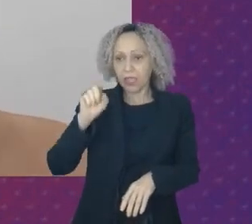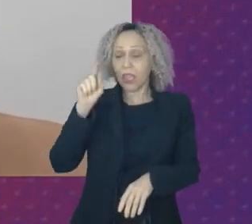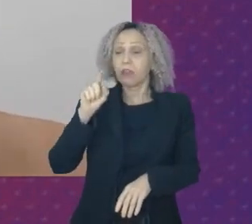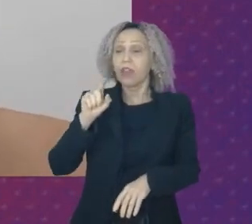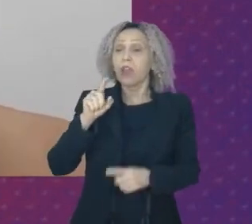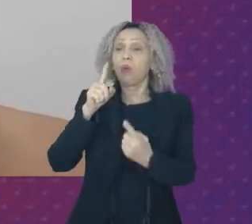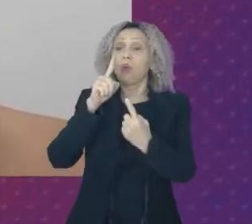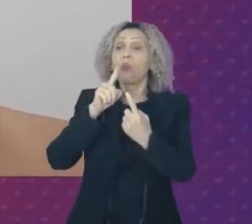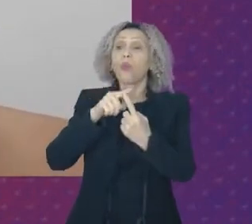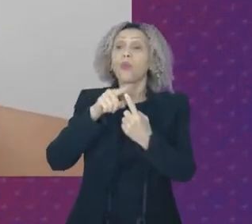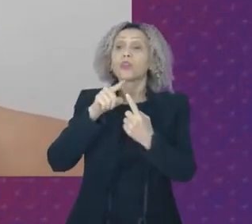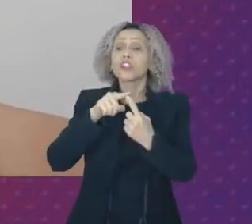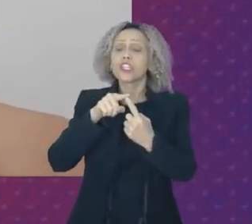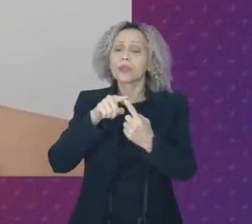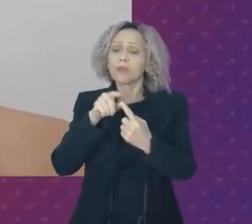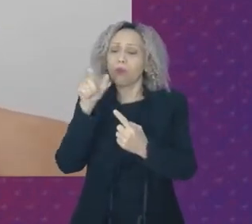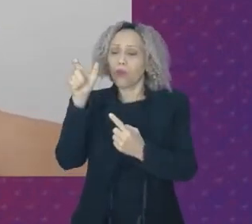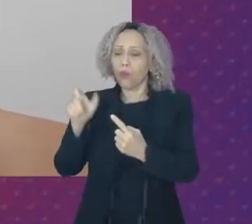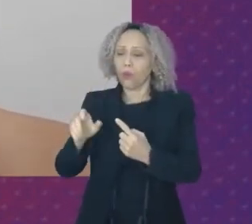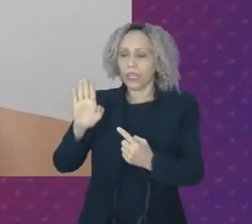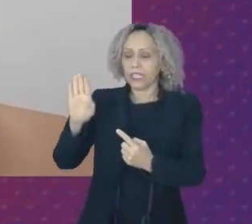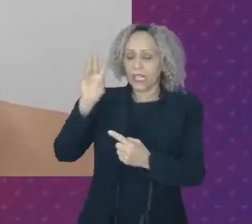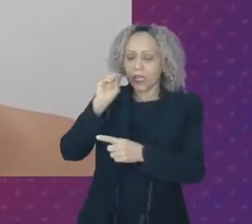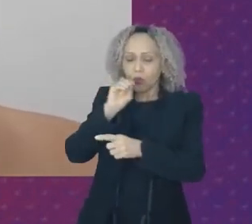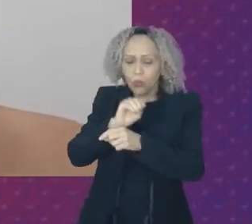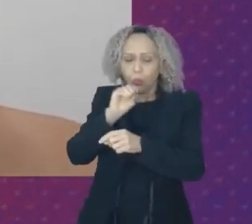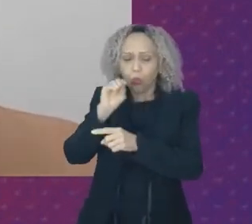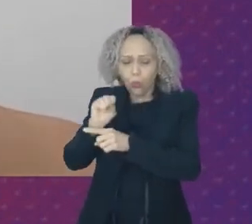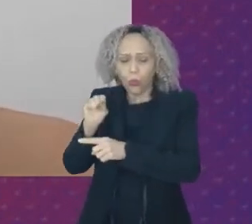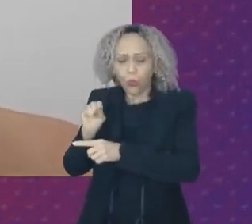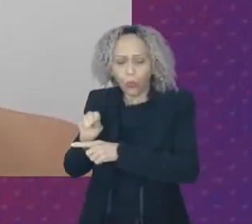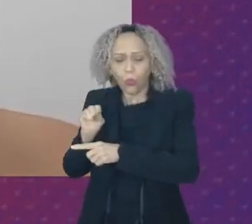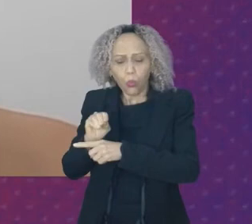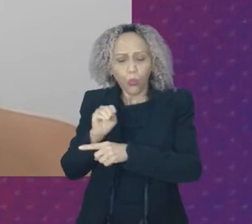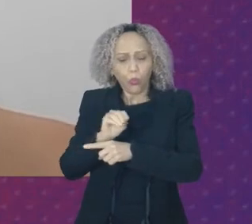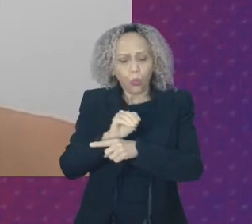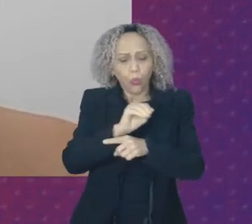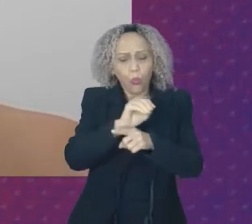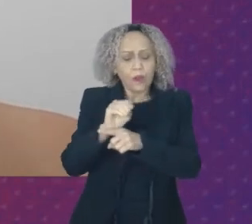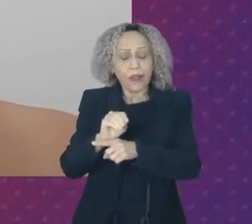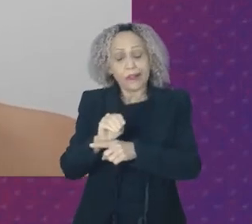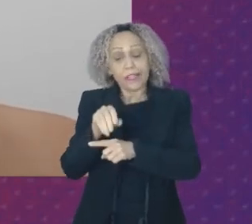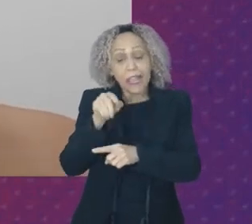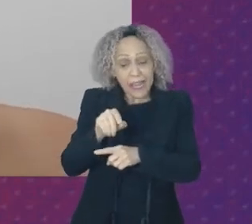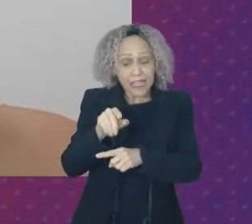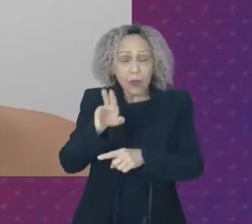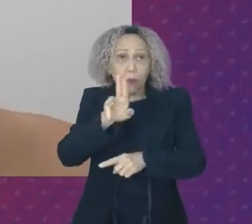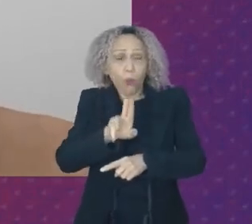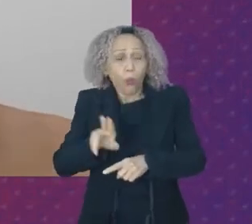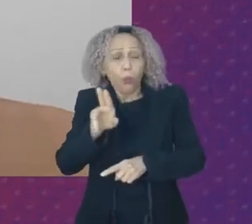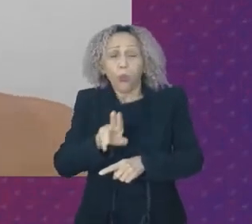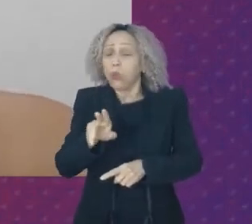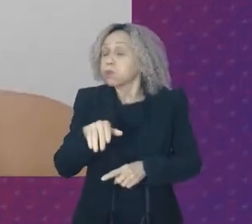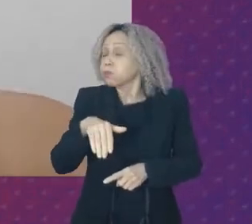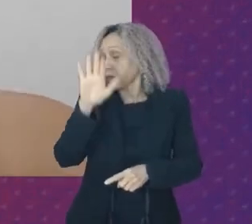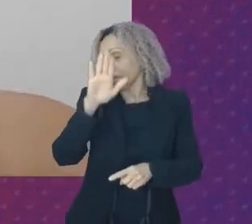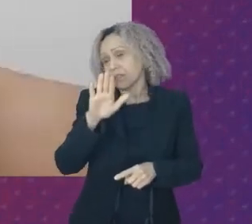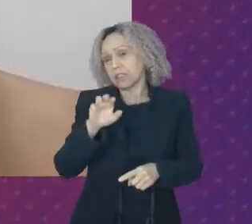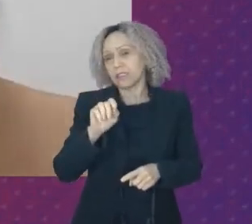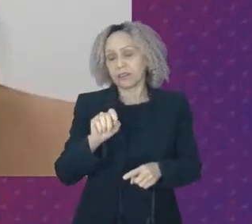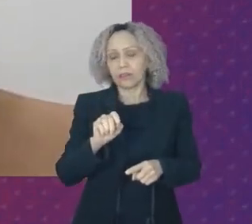cuidador, que é outro arquétipo muito utilizado durante o processo eleitoral, né?